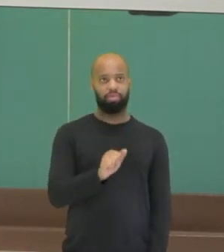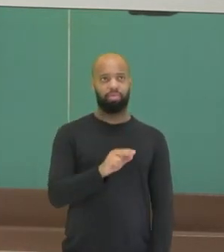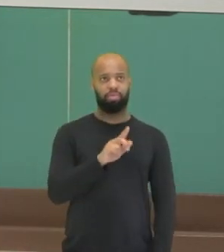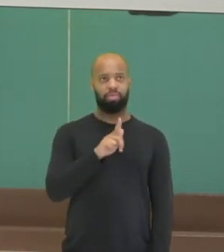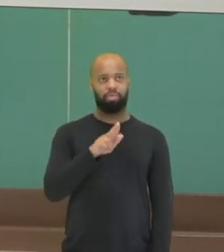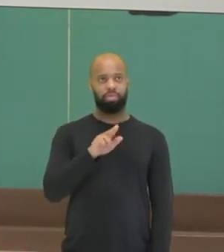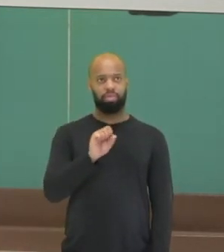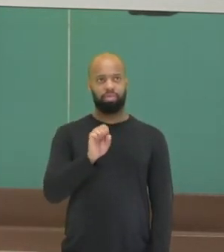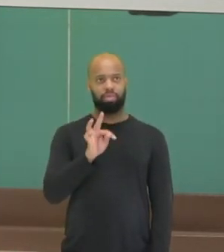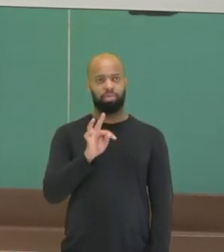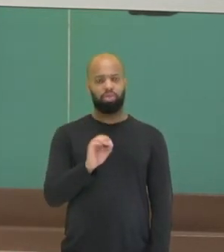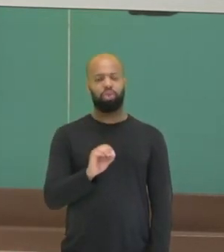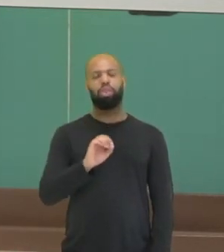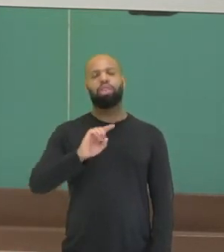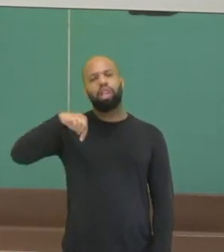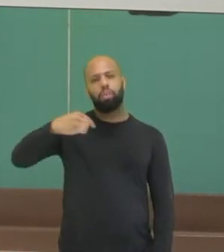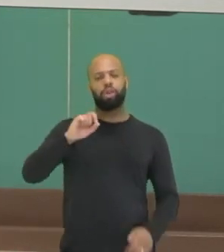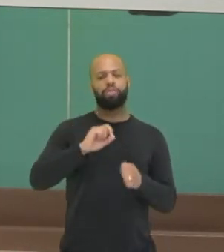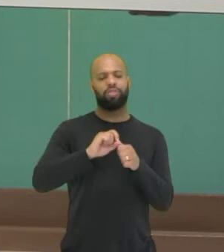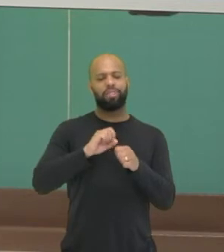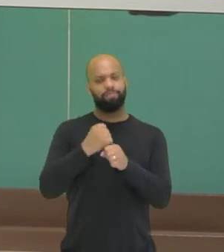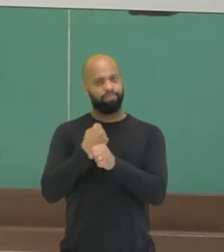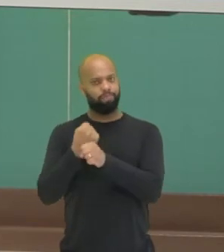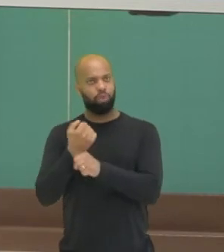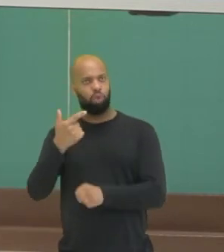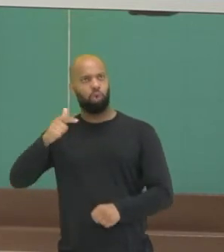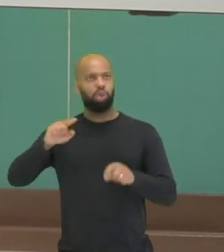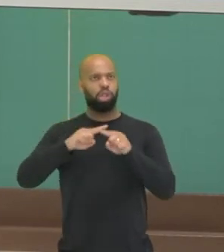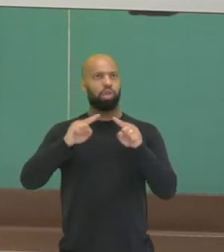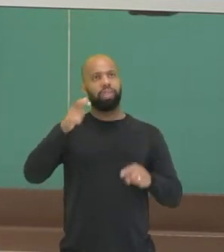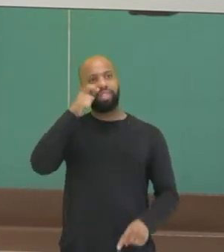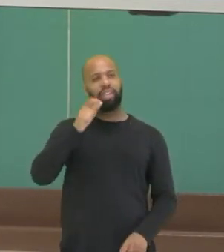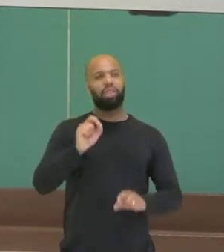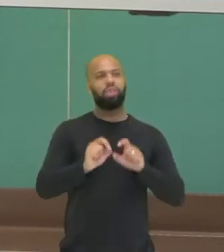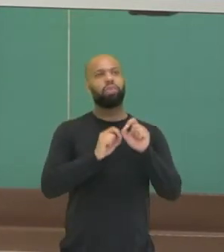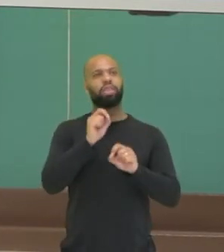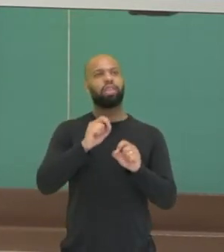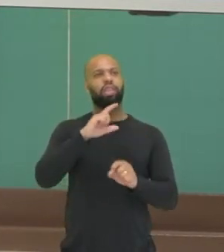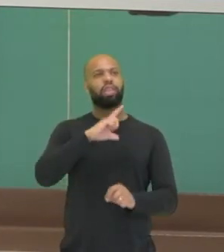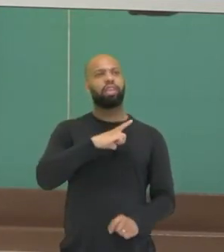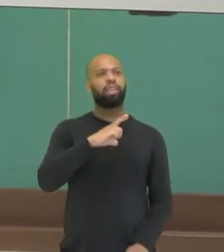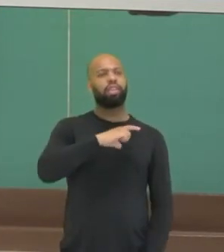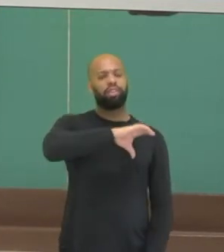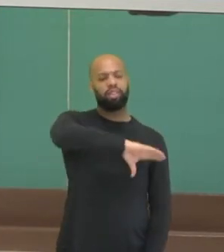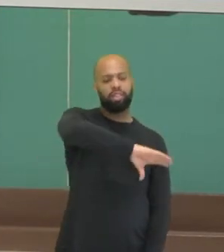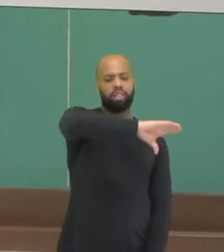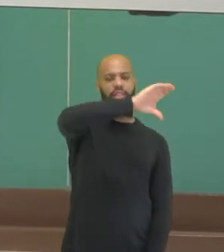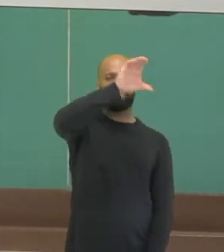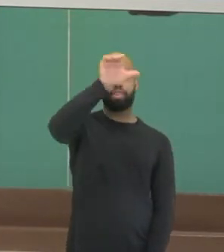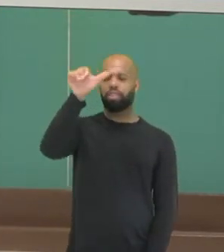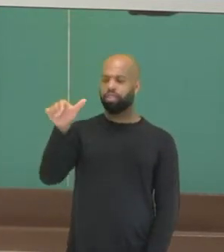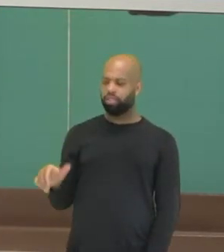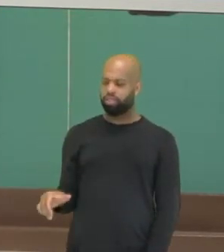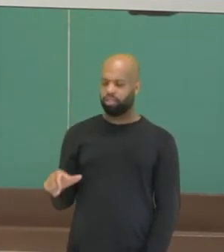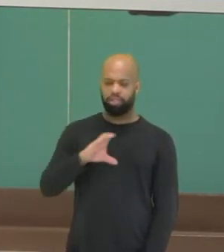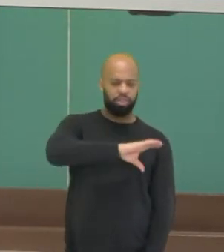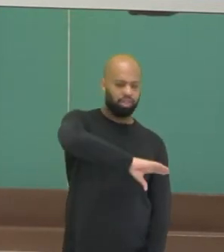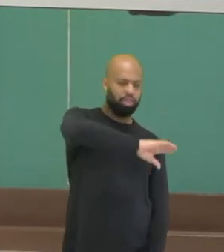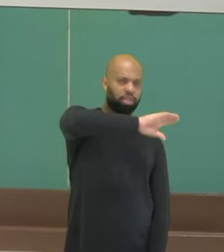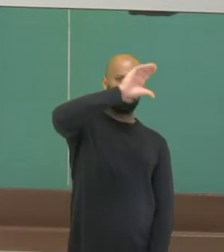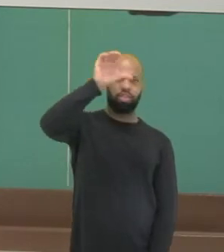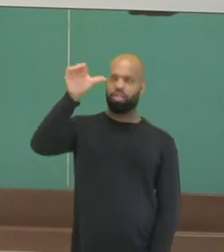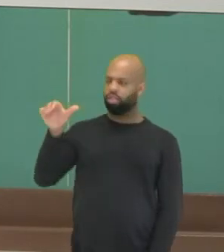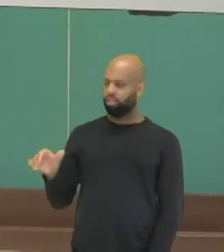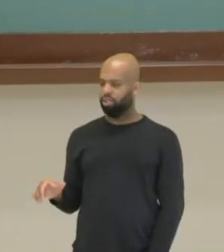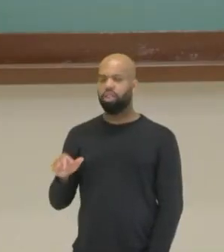outras construções, mas o que nos interessa está exatamente nesse ponto central, o arco. Vocês já